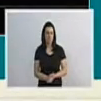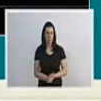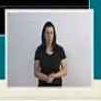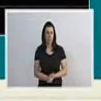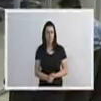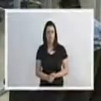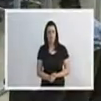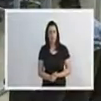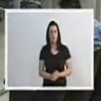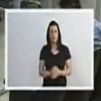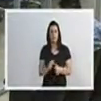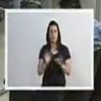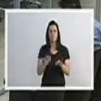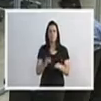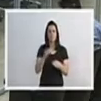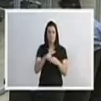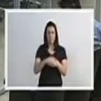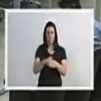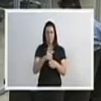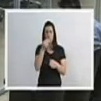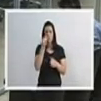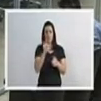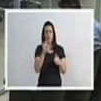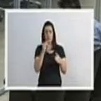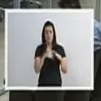Encerrada a votação, rejeitado e ao arquivo.